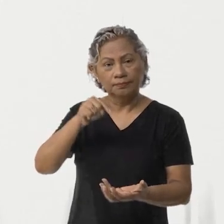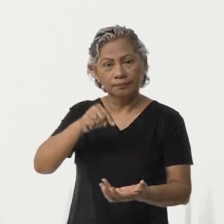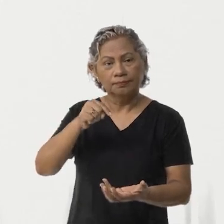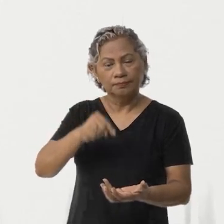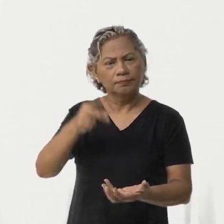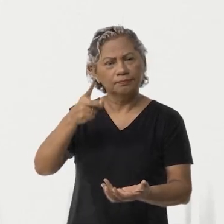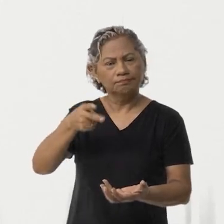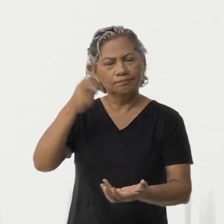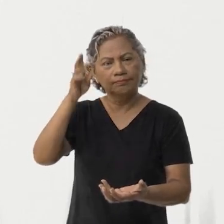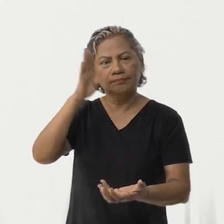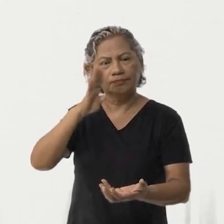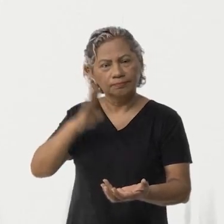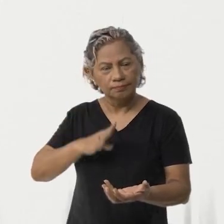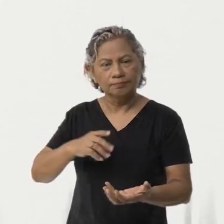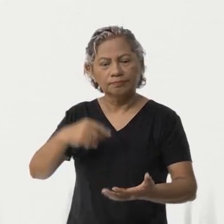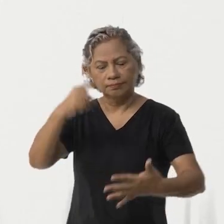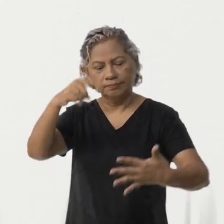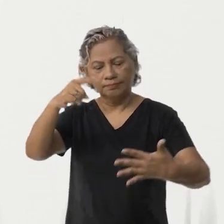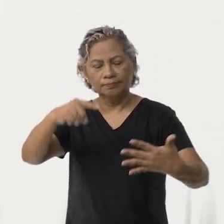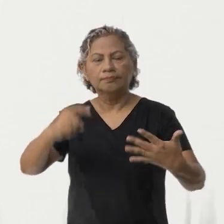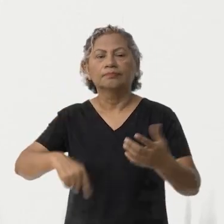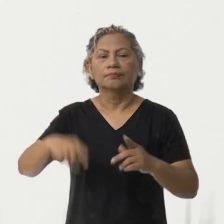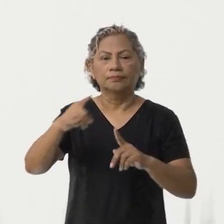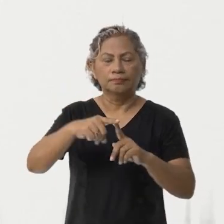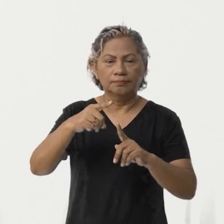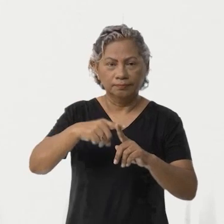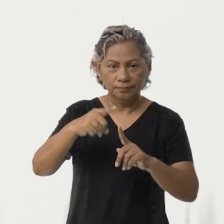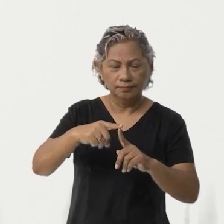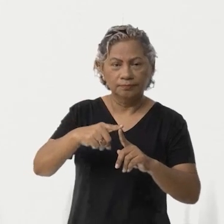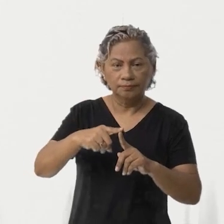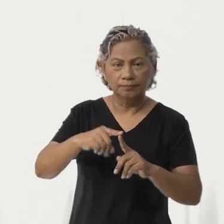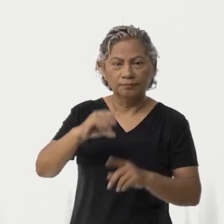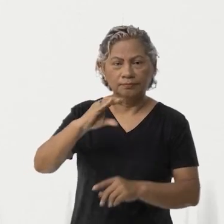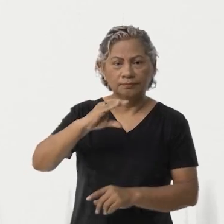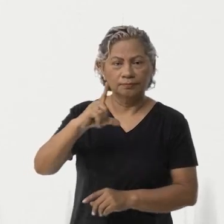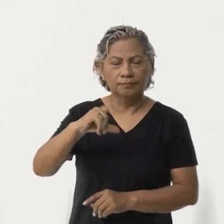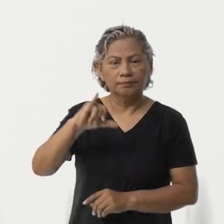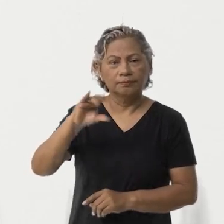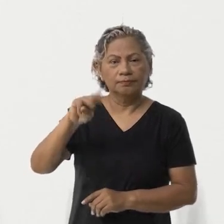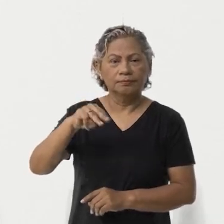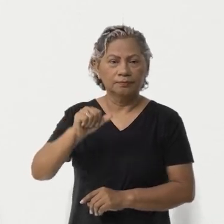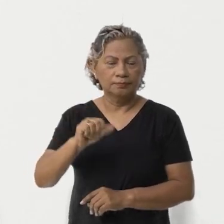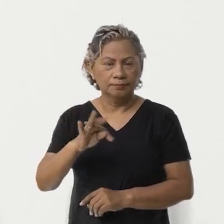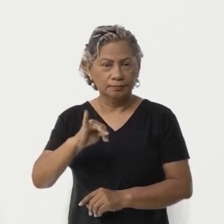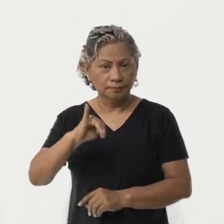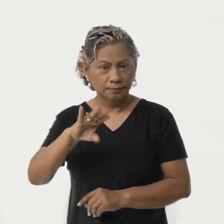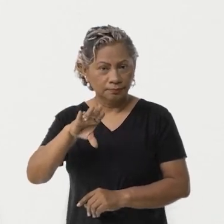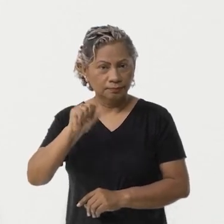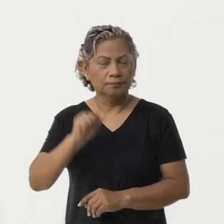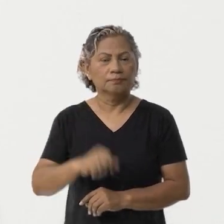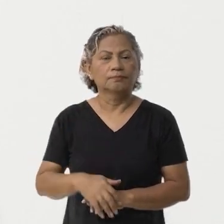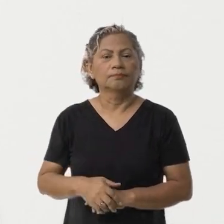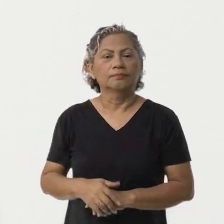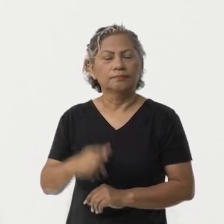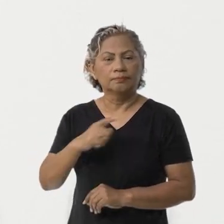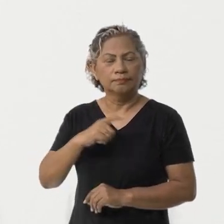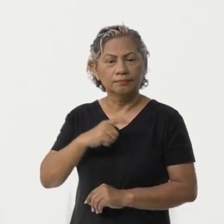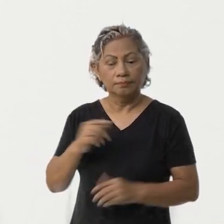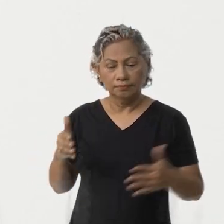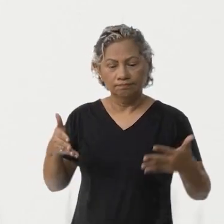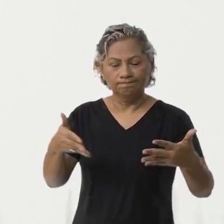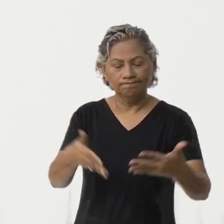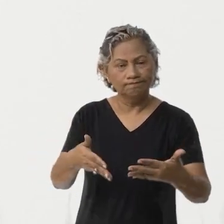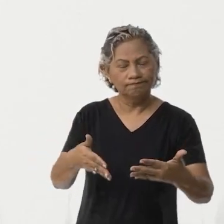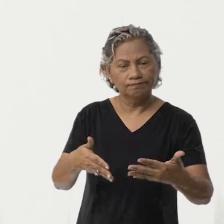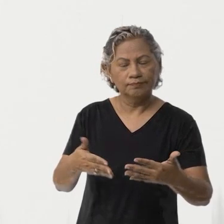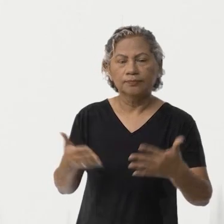já verificou em aulas anteriores, diversos tipos climáticos dentro do nosso território. Vamos ter a predominância de